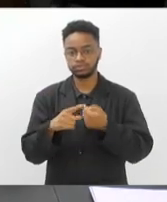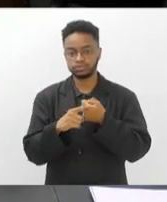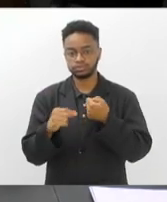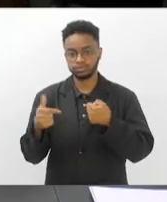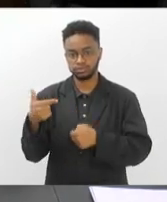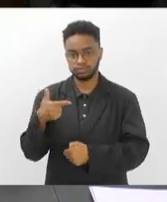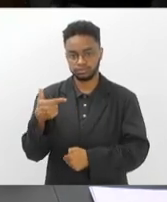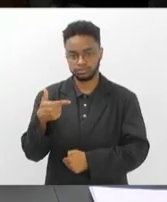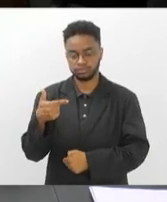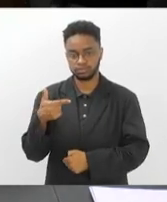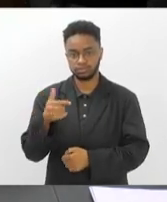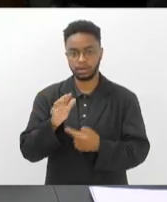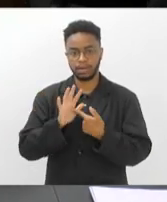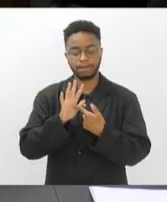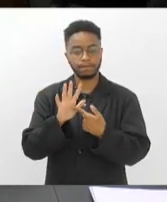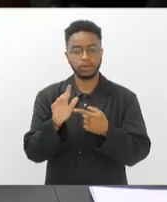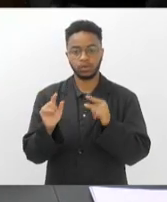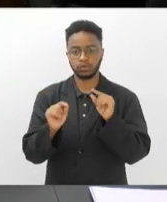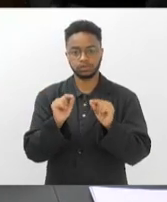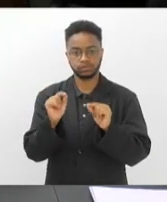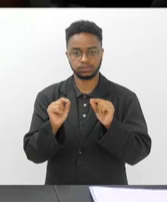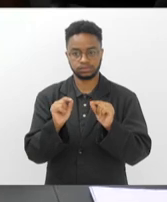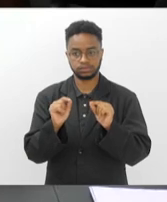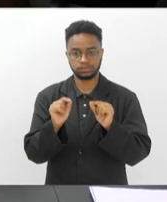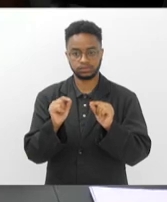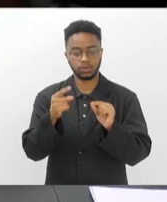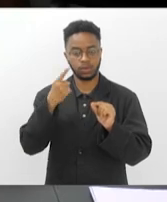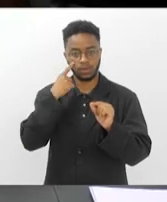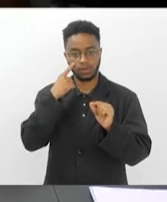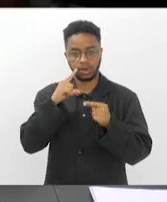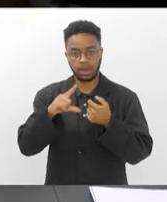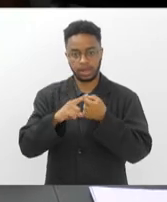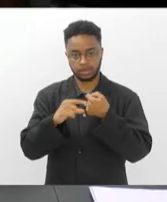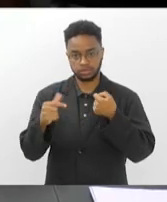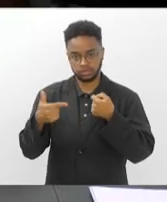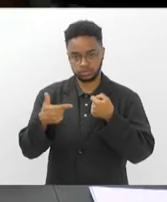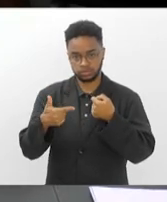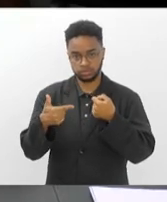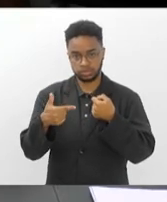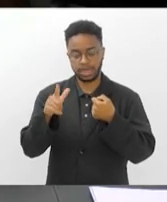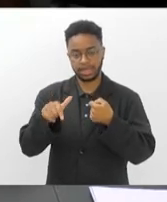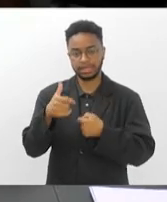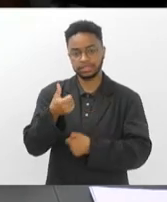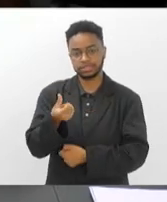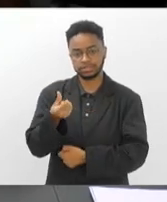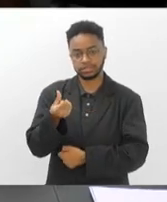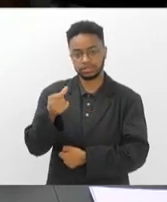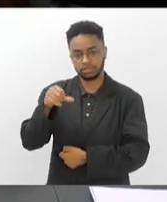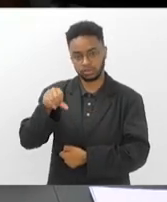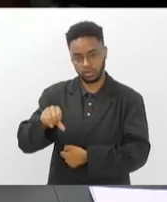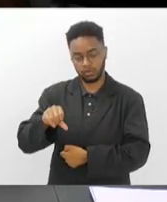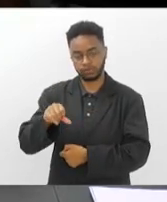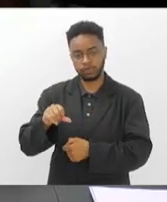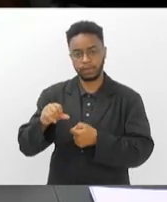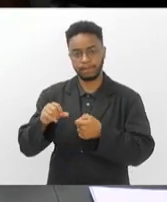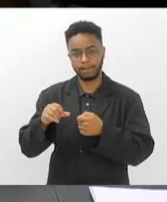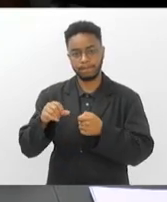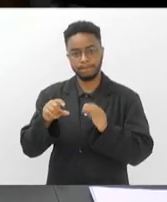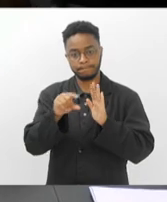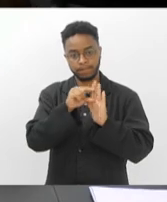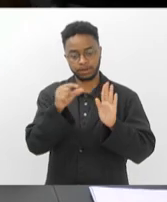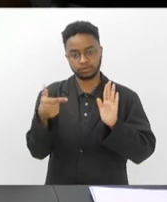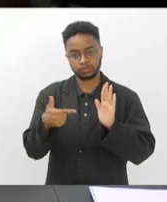no artigo 2º, ele diz que, para artigo 2º, que é o 69, parágrafo 2º, ele diz que as